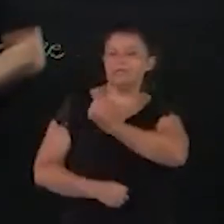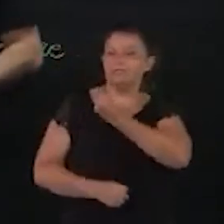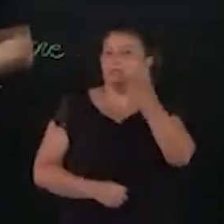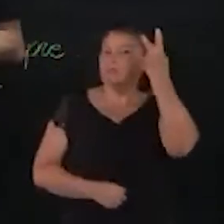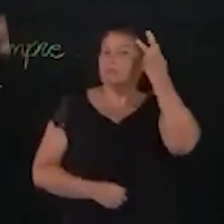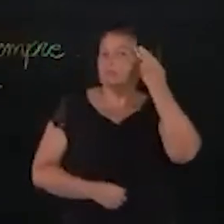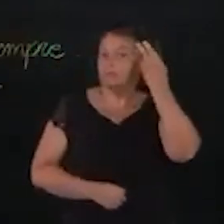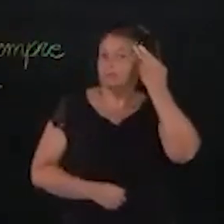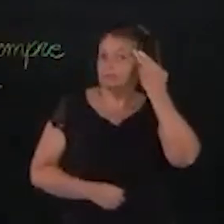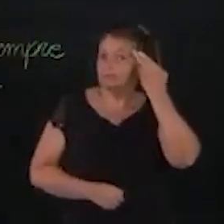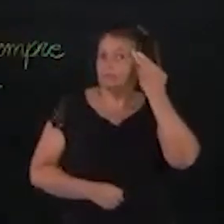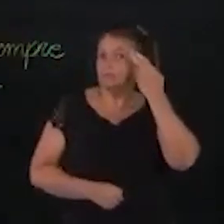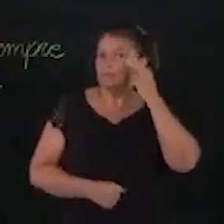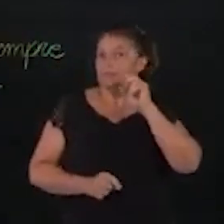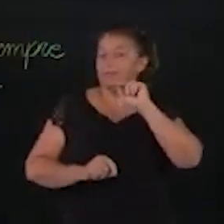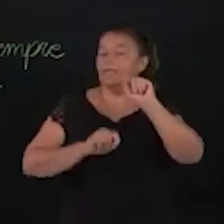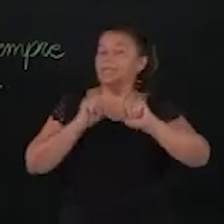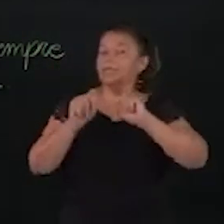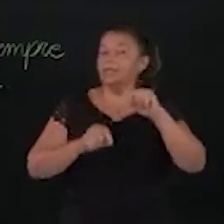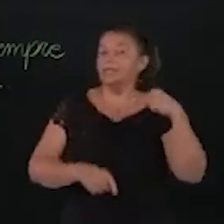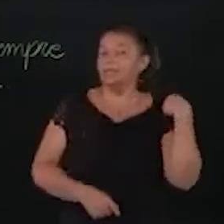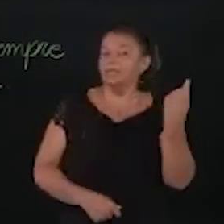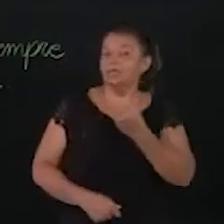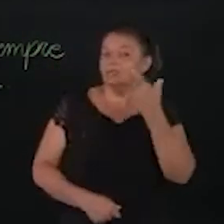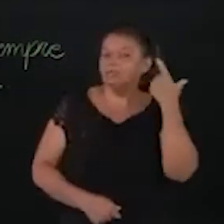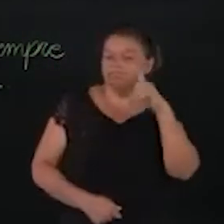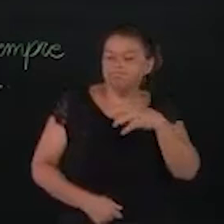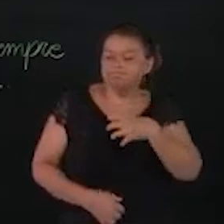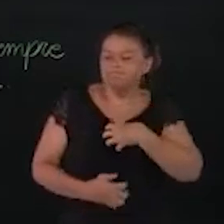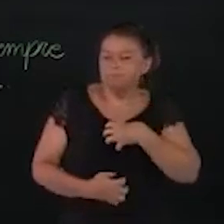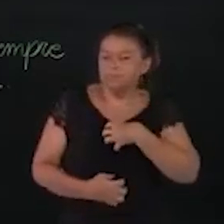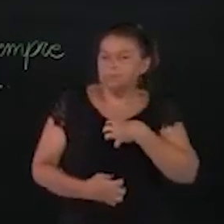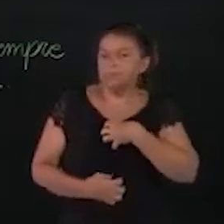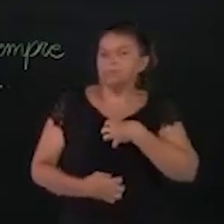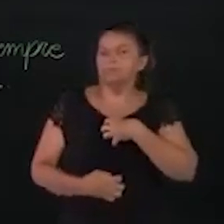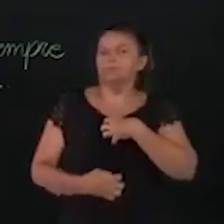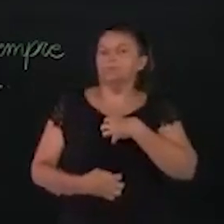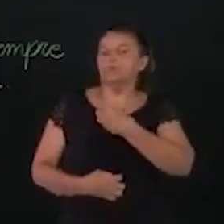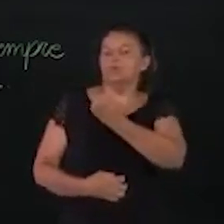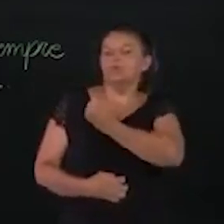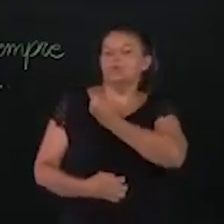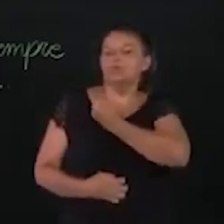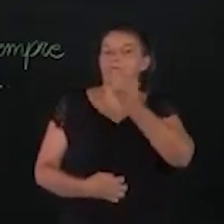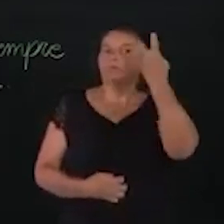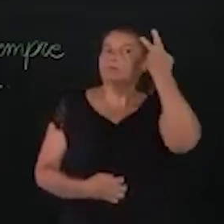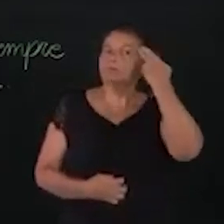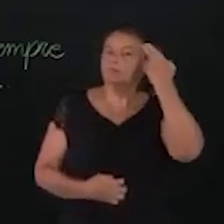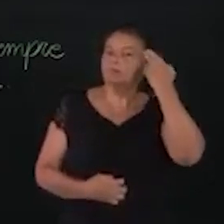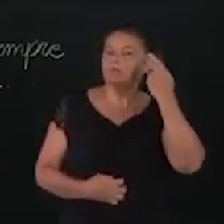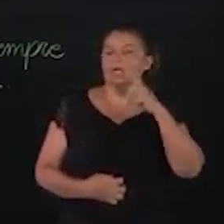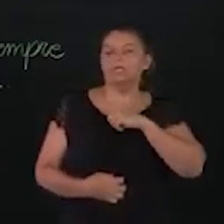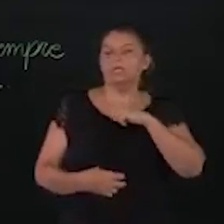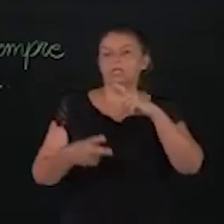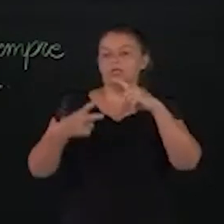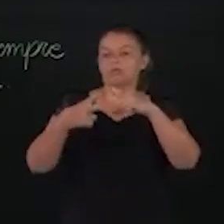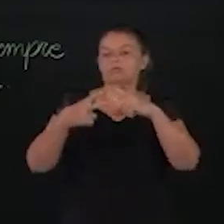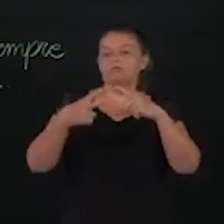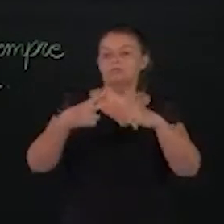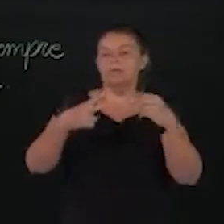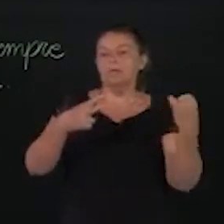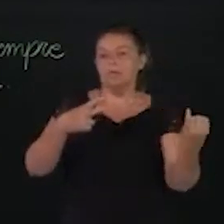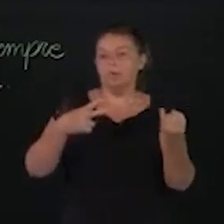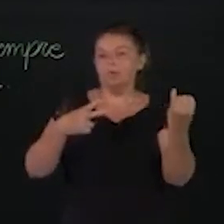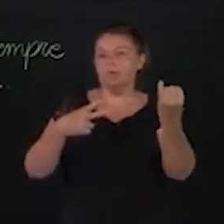números inteiros. E aí, para que a gente consiga resolver essa adição de números inteiros, eu tenho duas situações